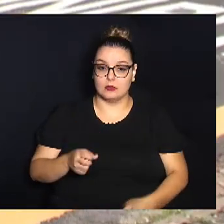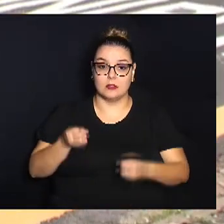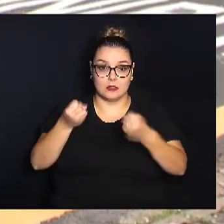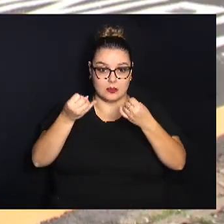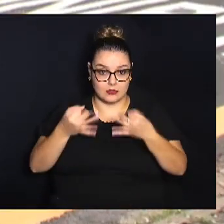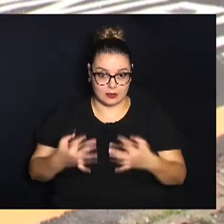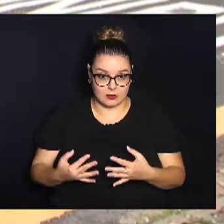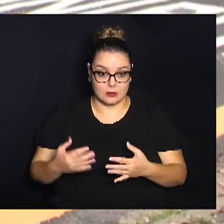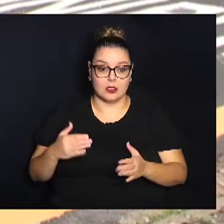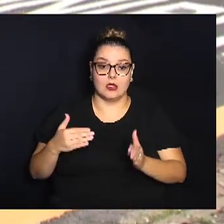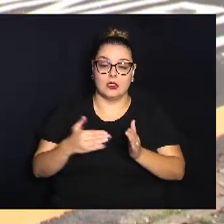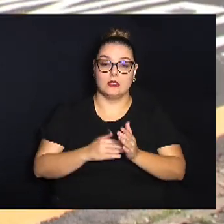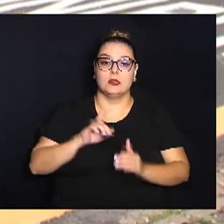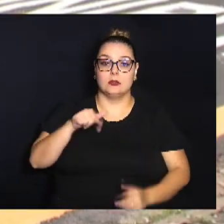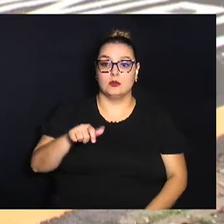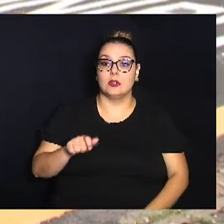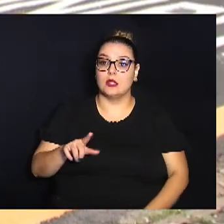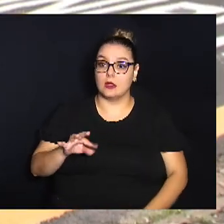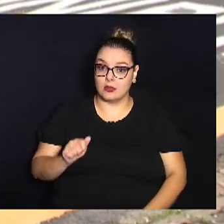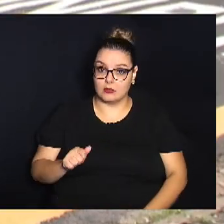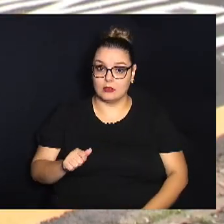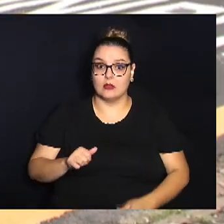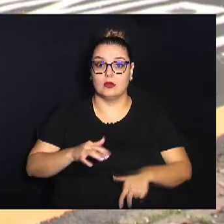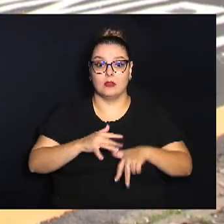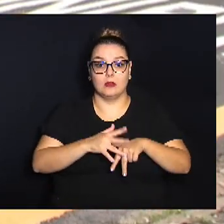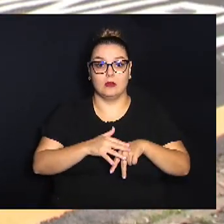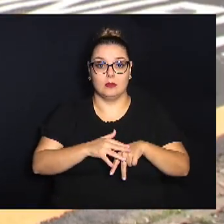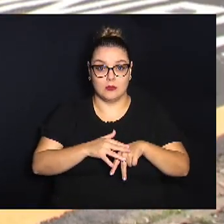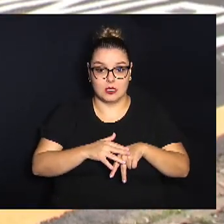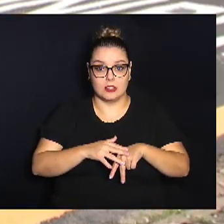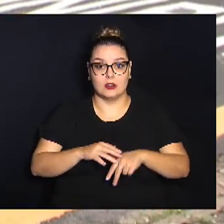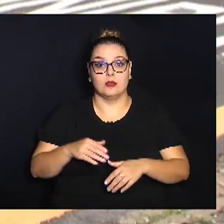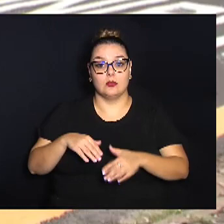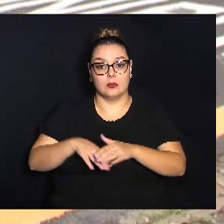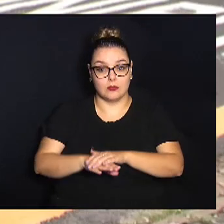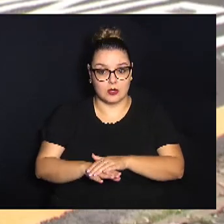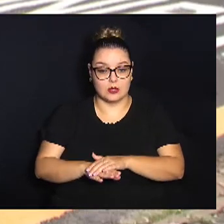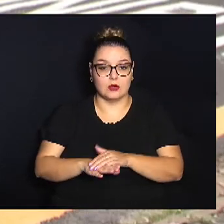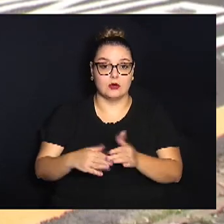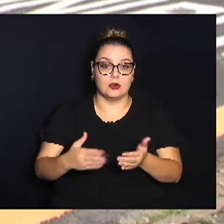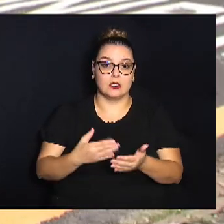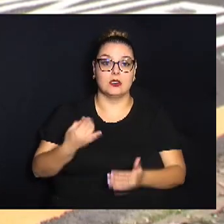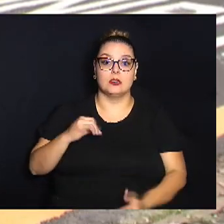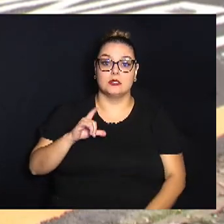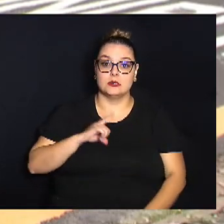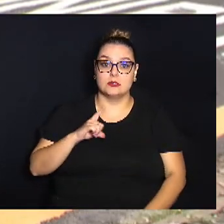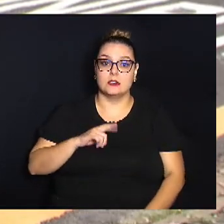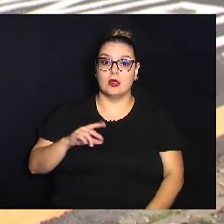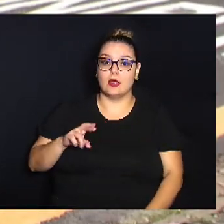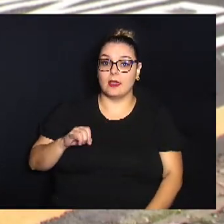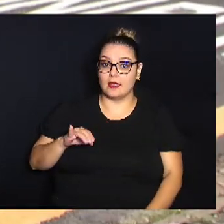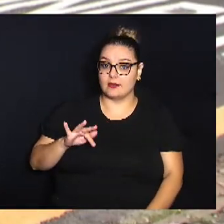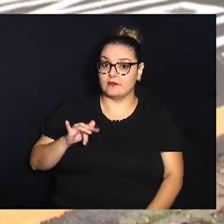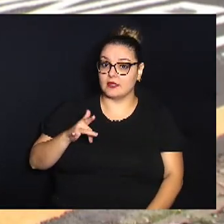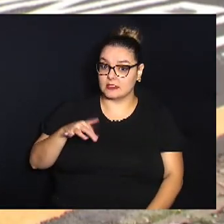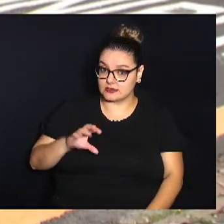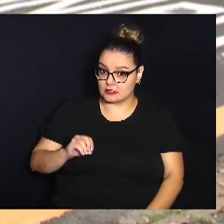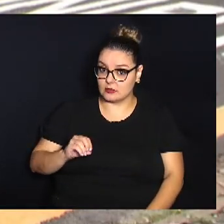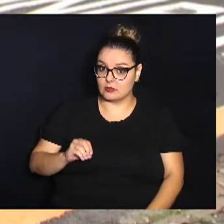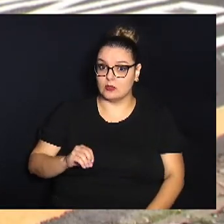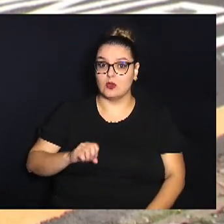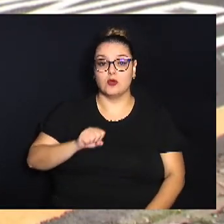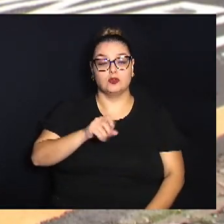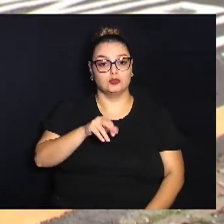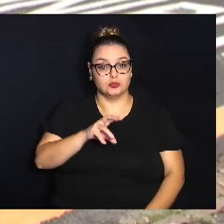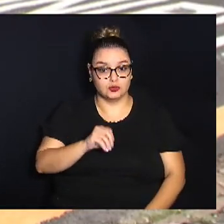que mesmo após a alta, o paciente reserve o cartão. Isso porque se houver alguma reinfecção, o sorotipo poderá